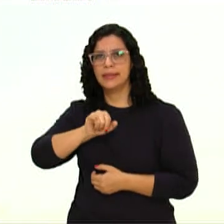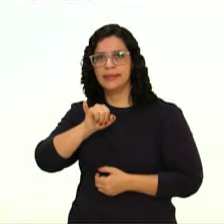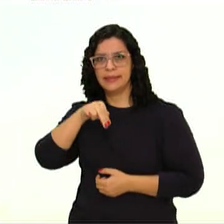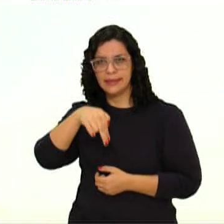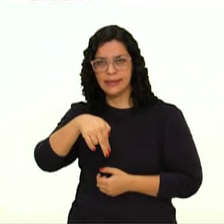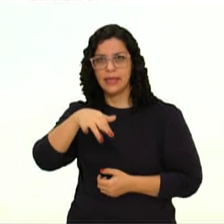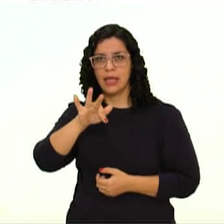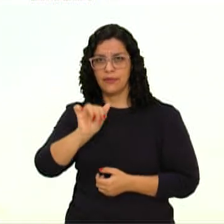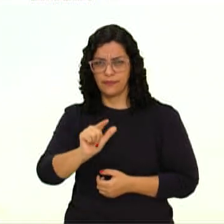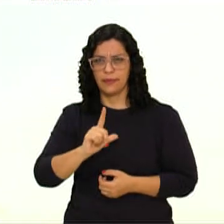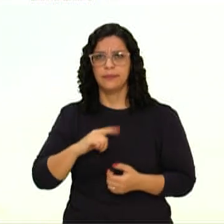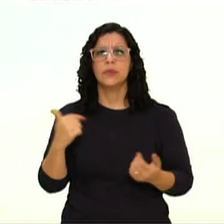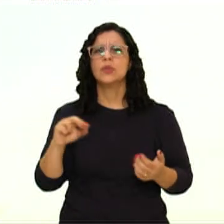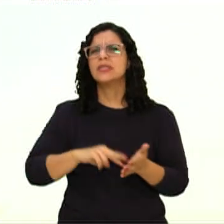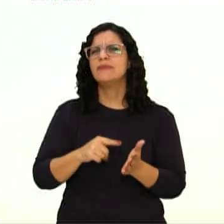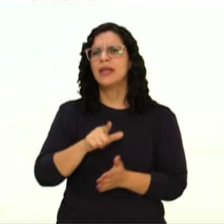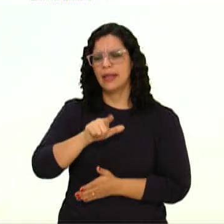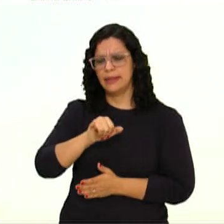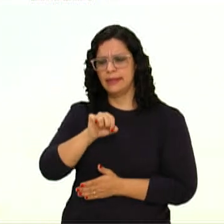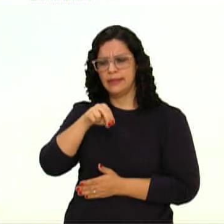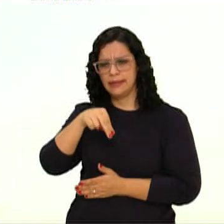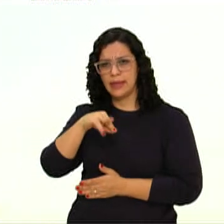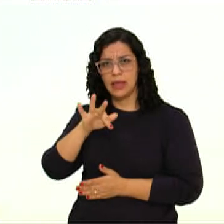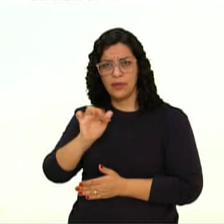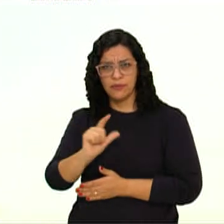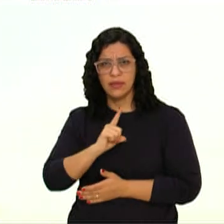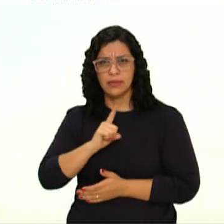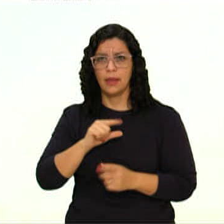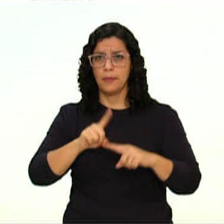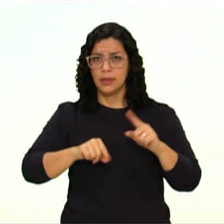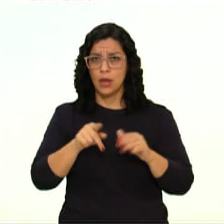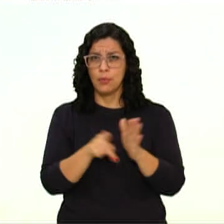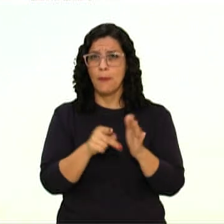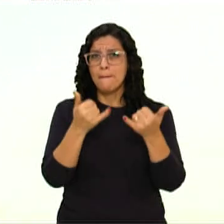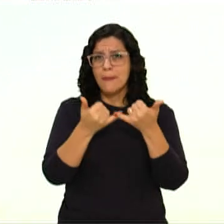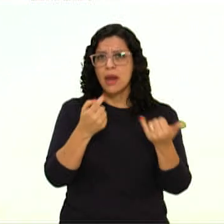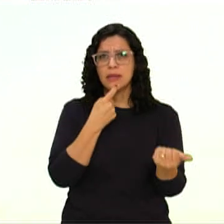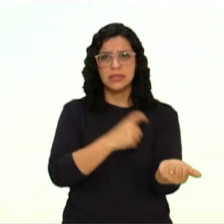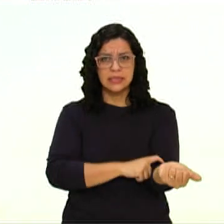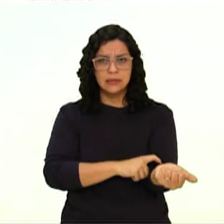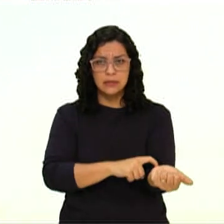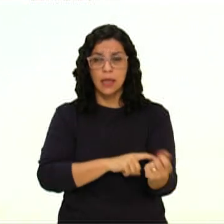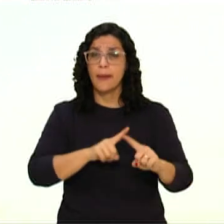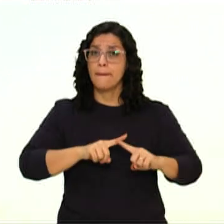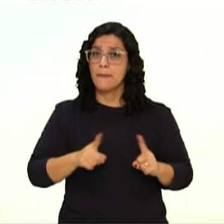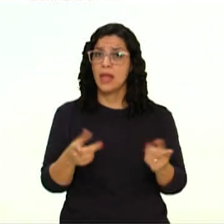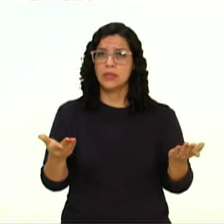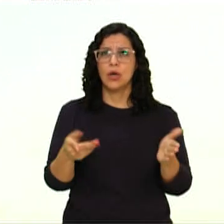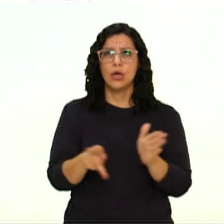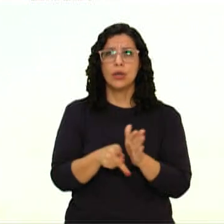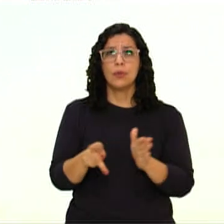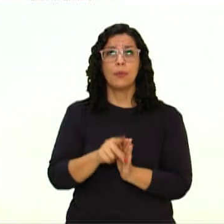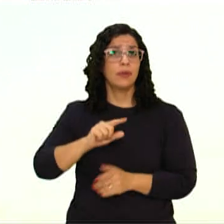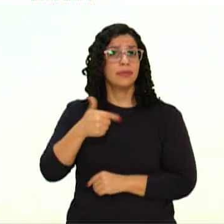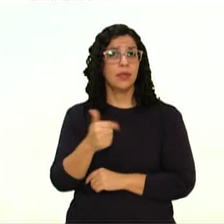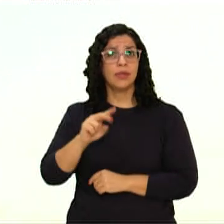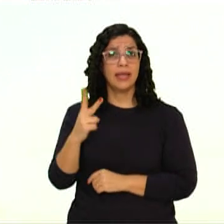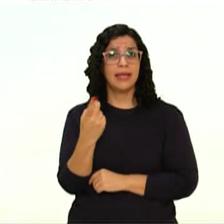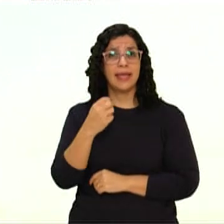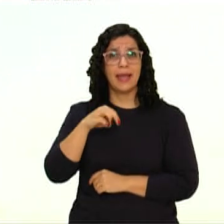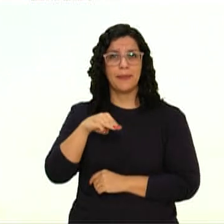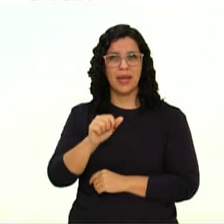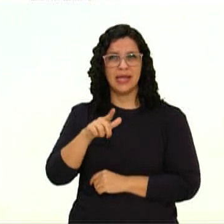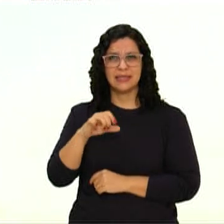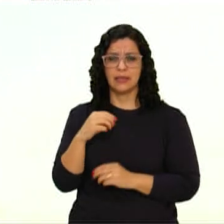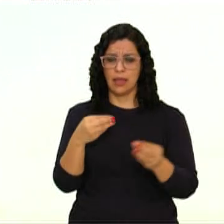falar sobre linfa, tá, gente? A composição da linfa se assemelha com a do sangue, porém ele não possui as hemácias, tá? Seria